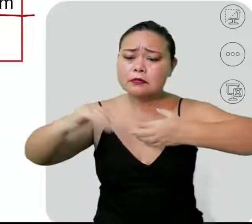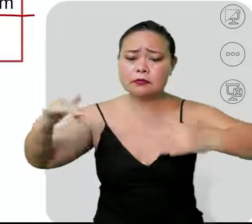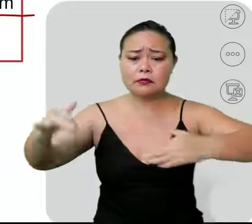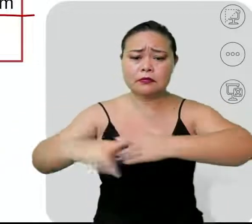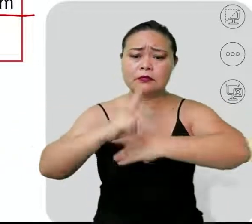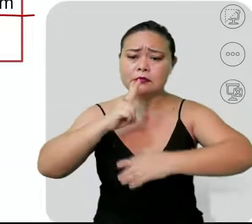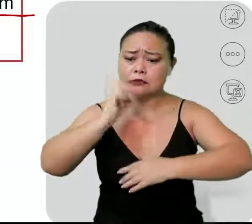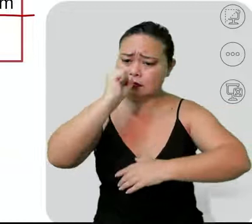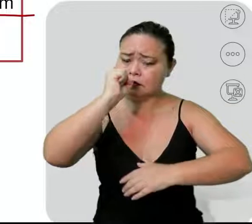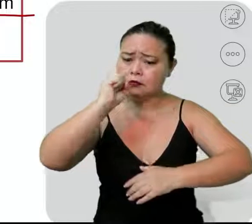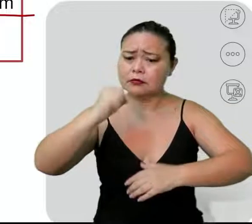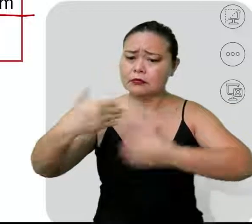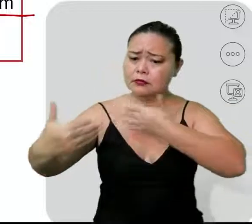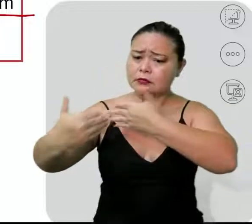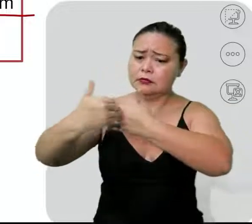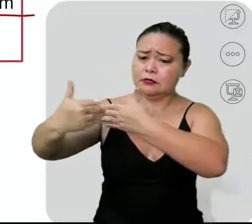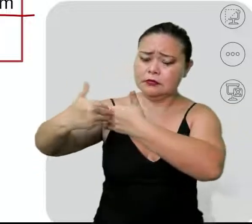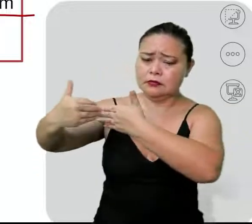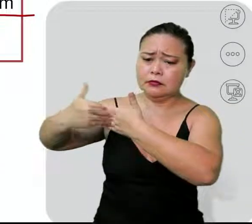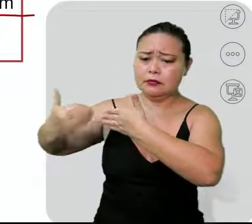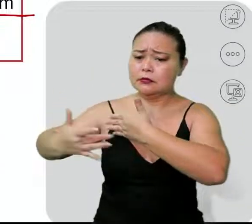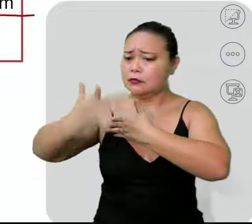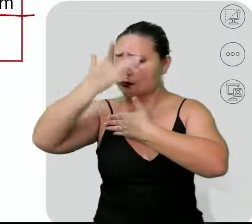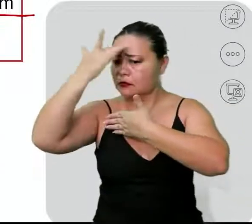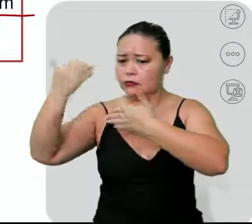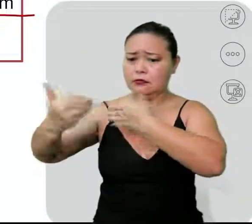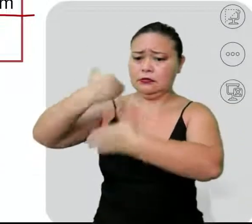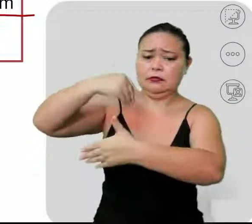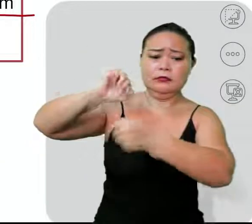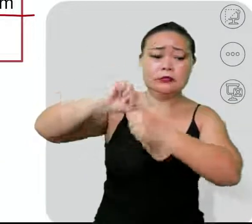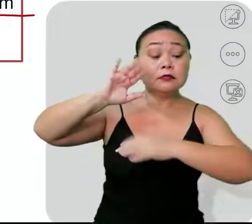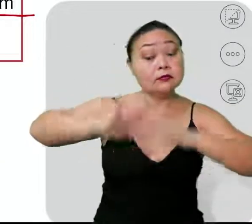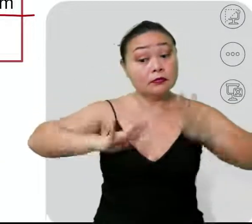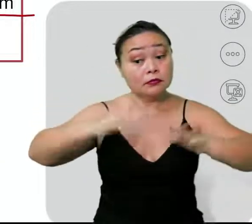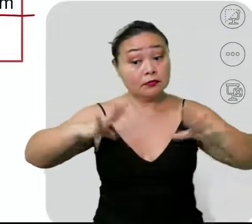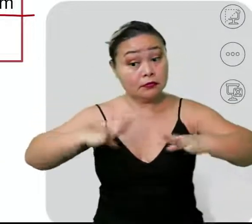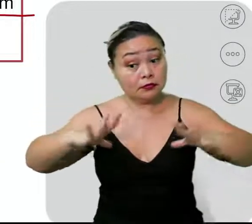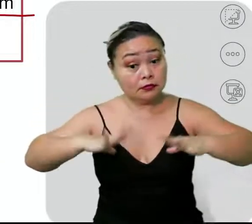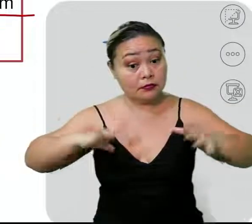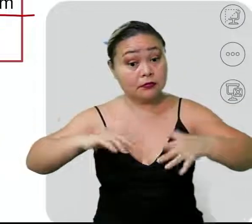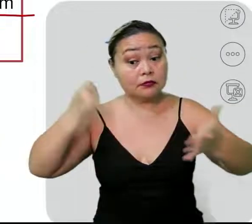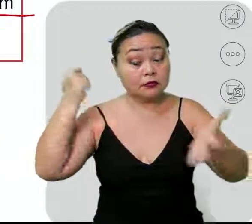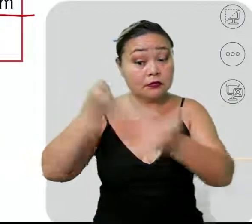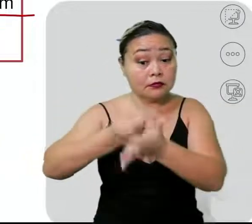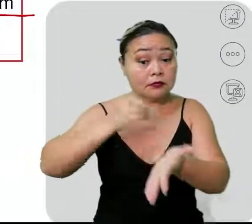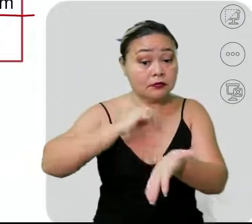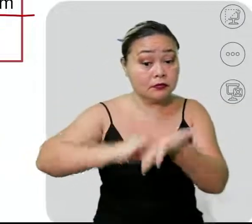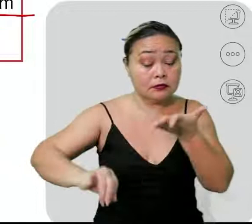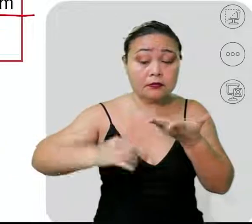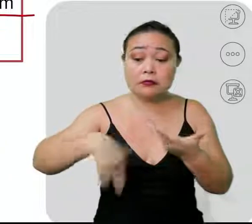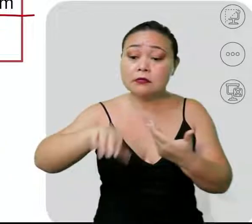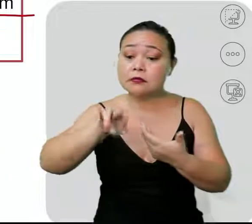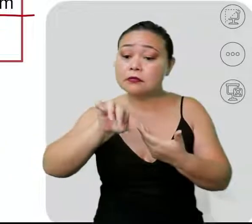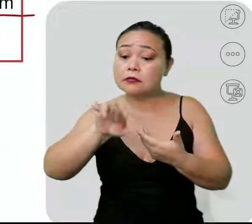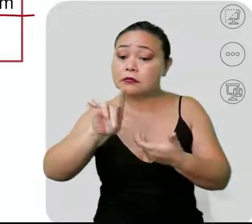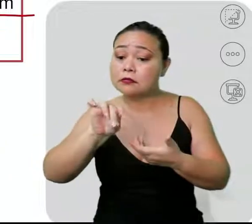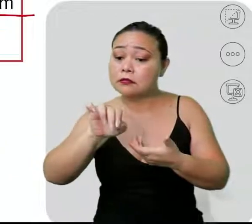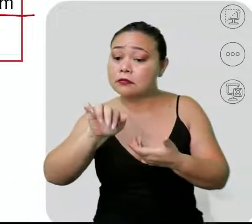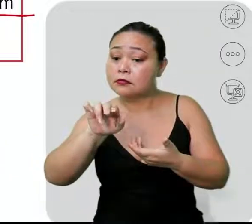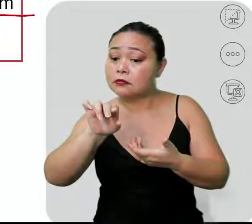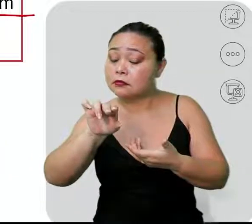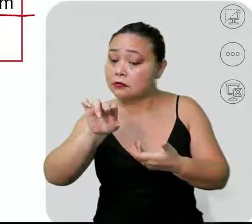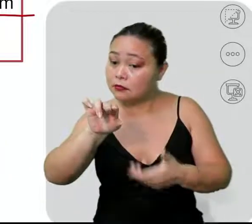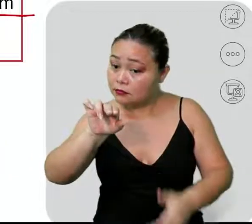núcleo Urbano fortificado e protegidos das invasões muitas cidades pagavam impostos ao seu senhor